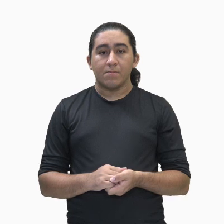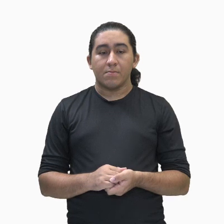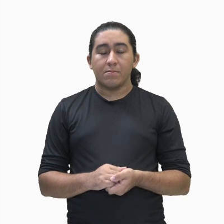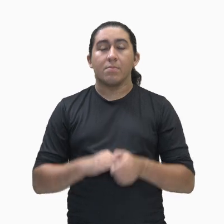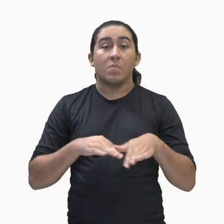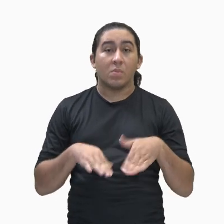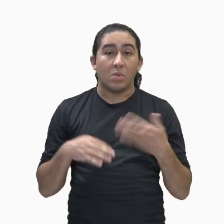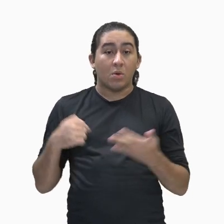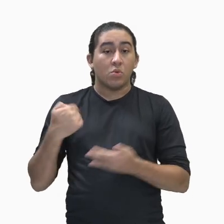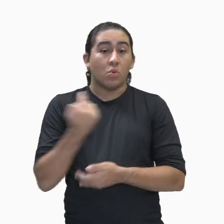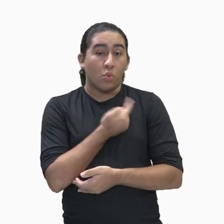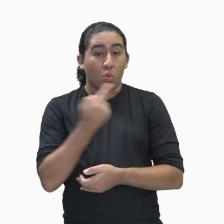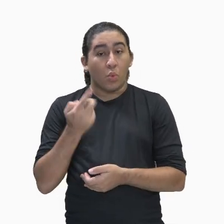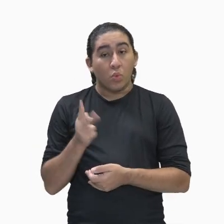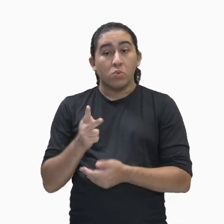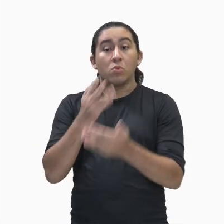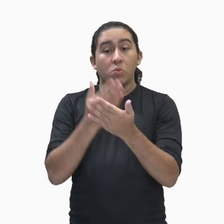Great-grandmother.